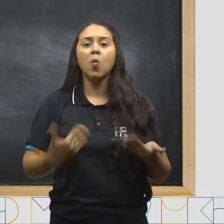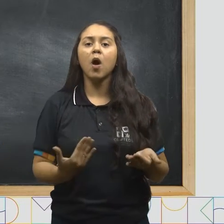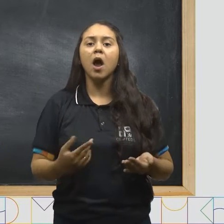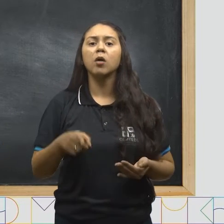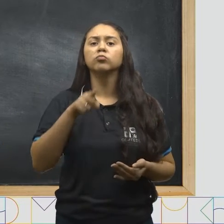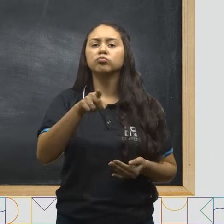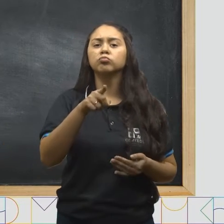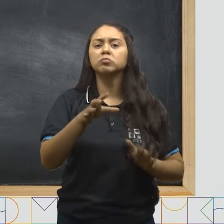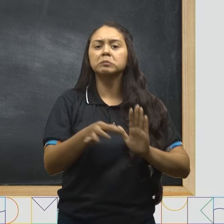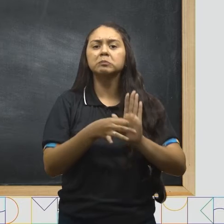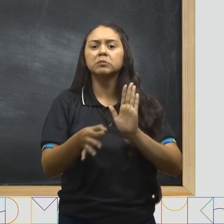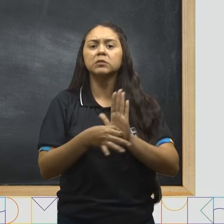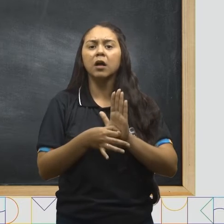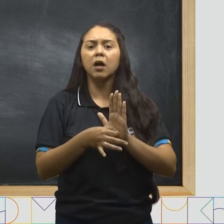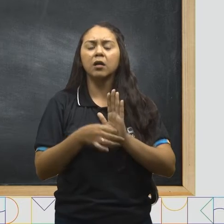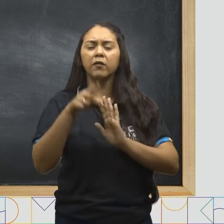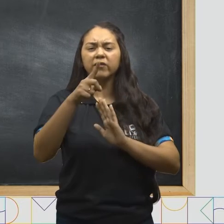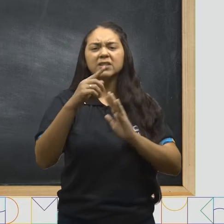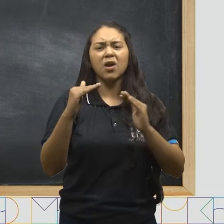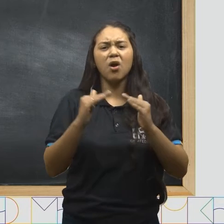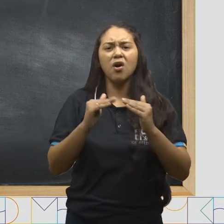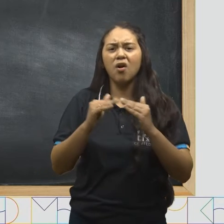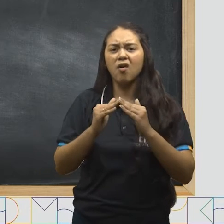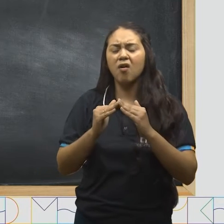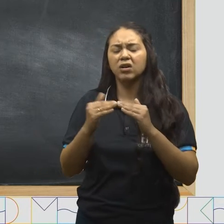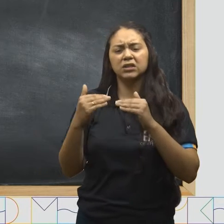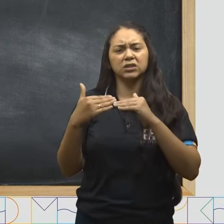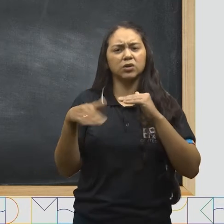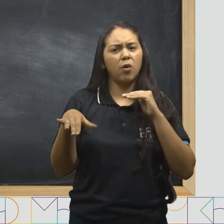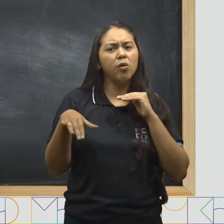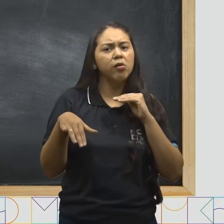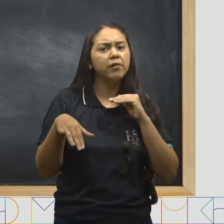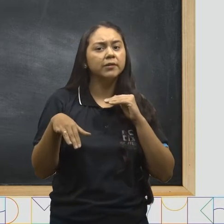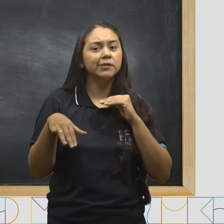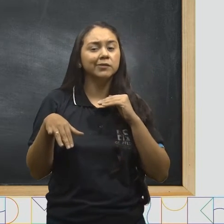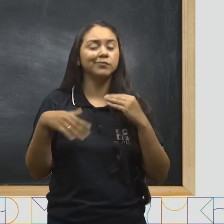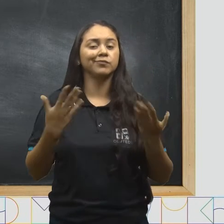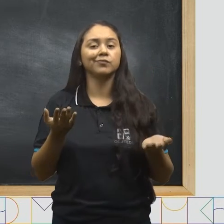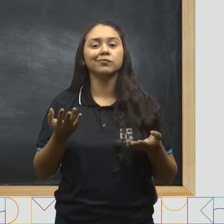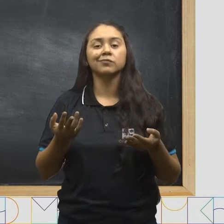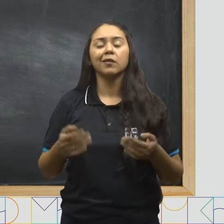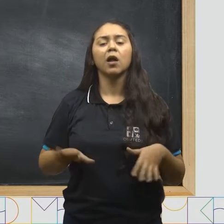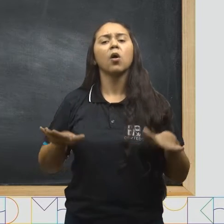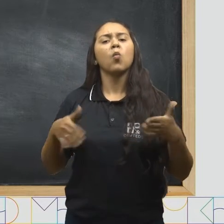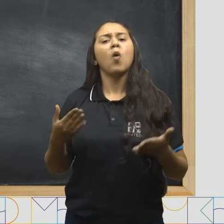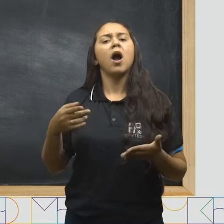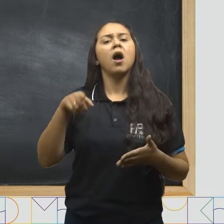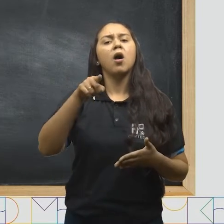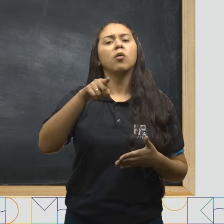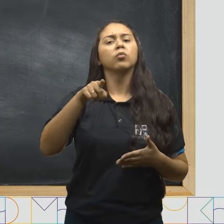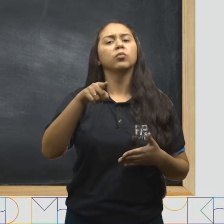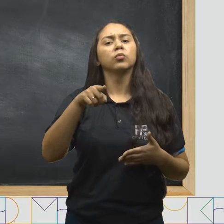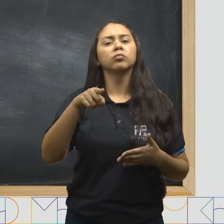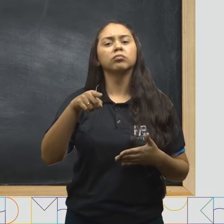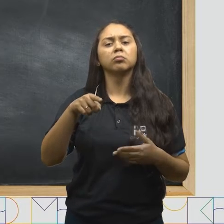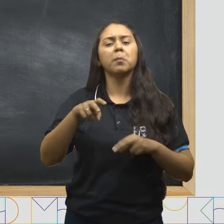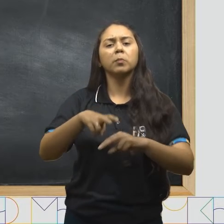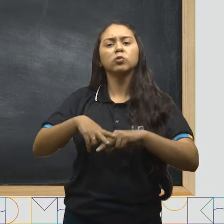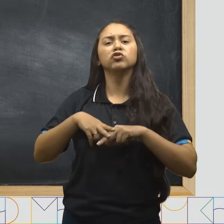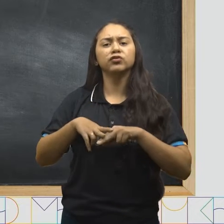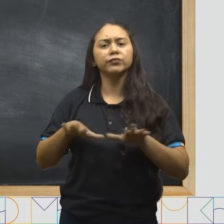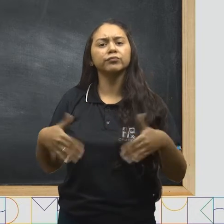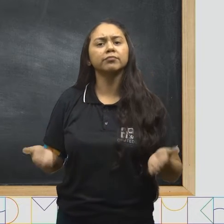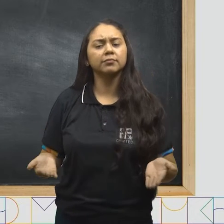é a sua posição? Você concorda ou discorda? Qual é o seu argumento?